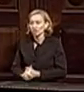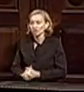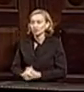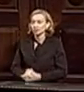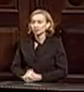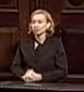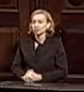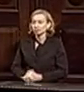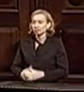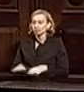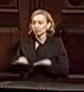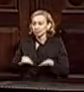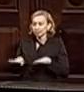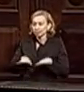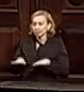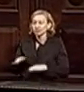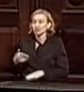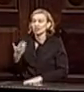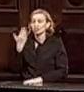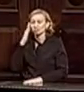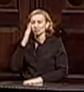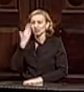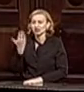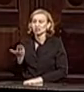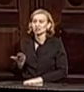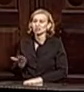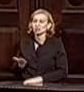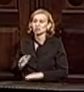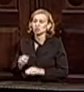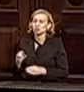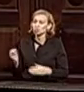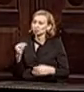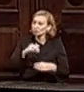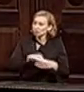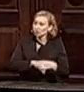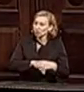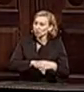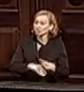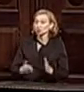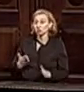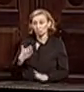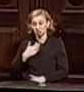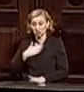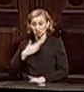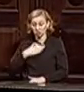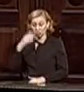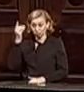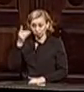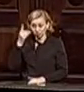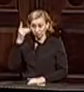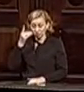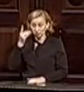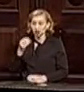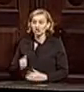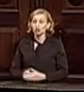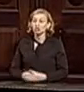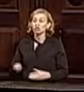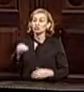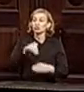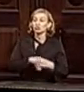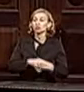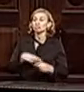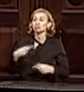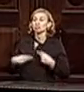manifestação, entendendo que o voto meu como deputado é um voto